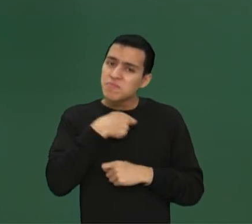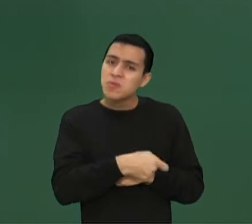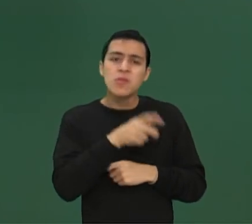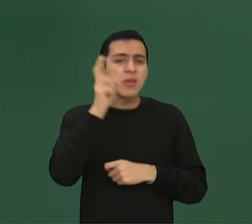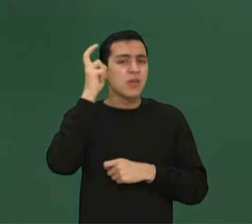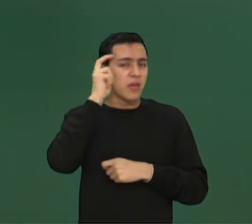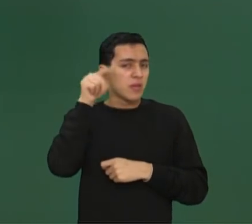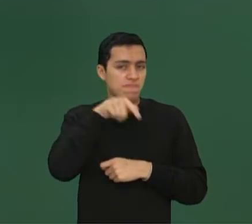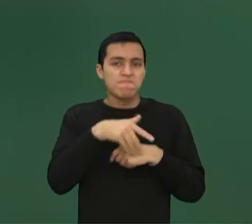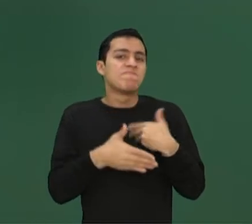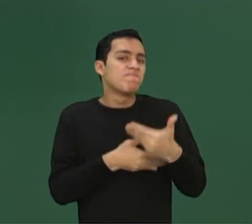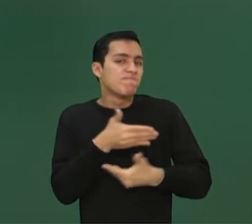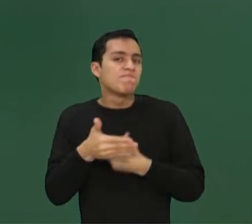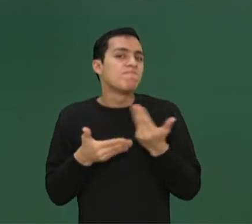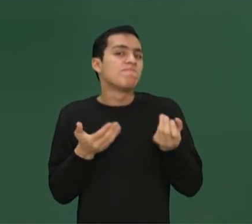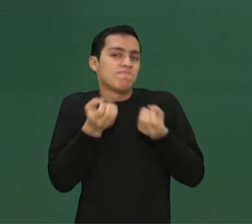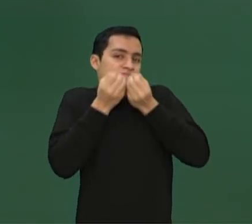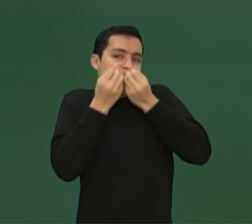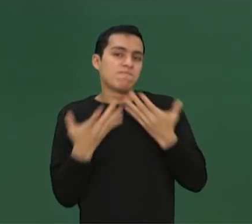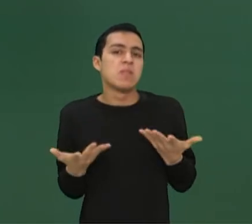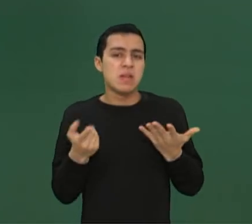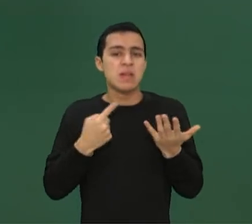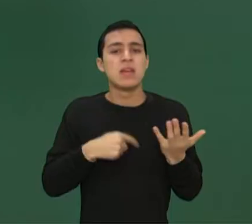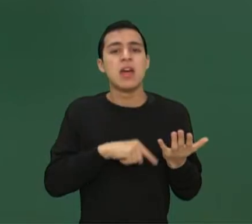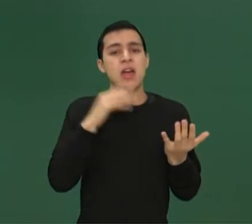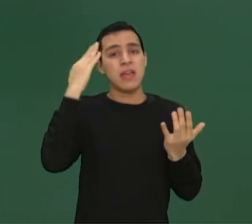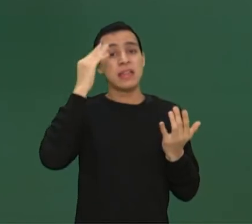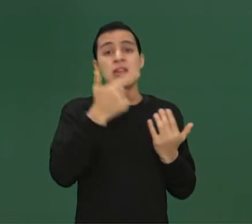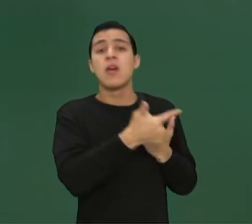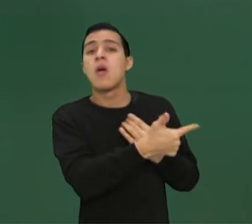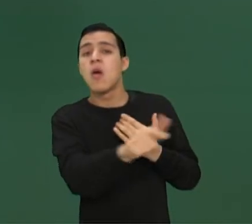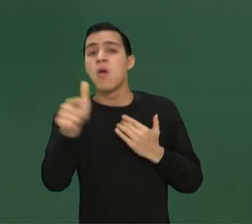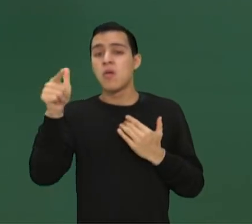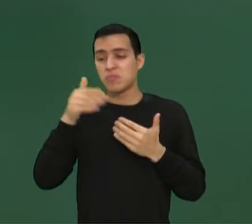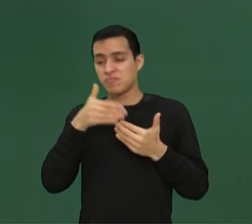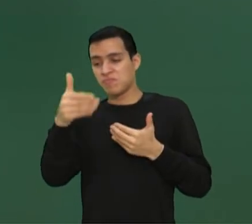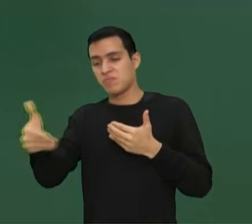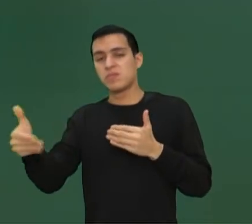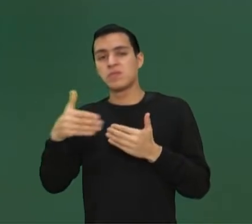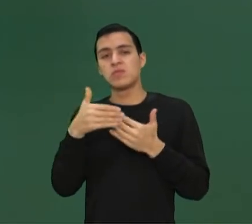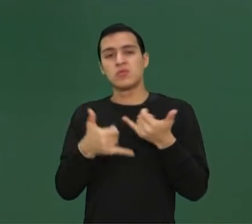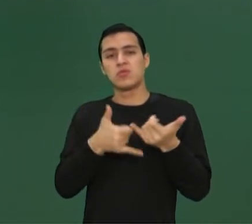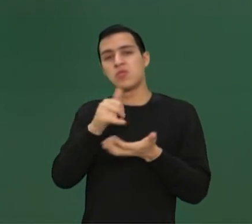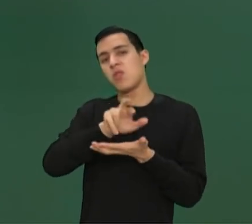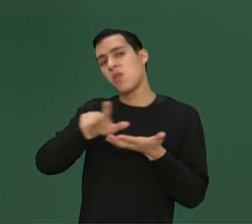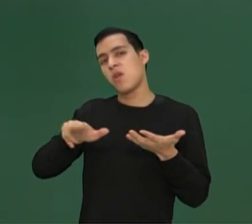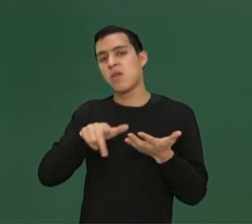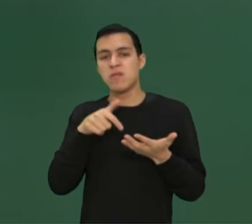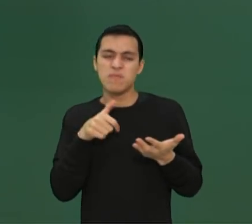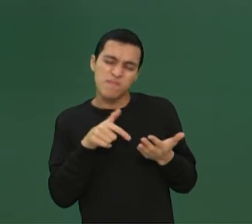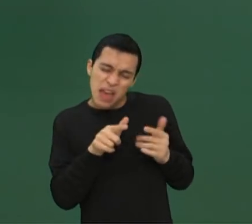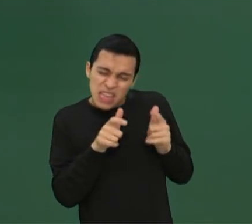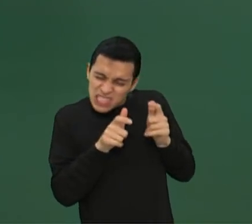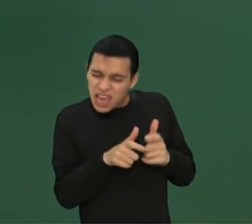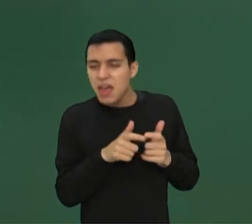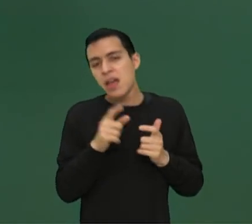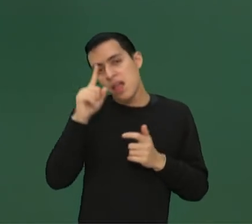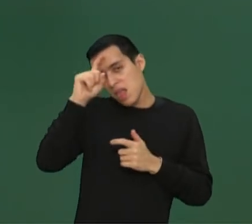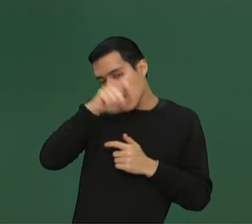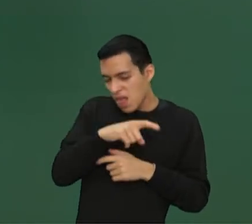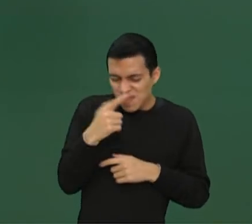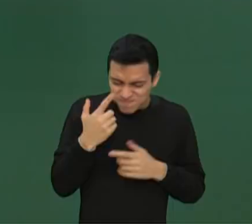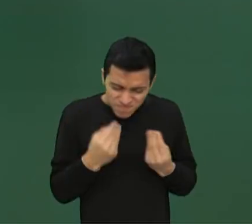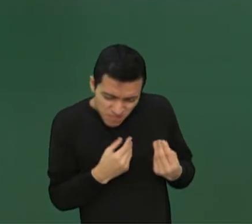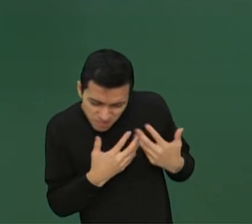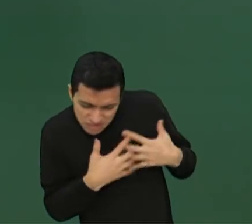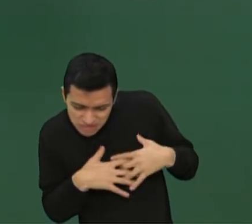sua cultura, né? Para a gente poder entender outros jogos que vêm na sequência dele. Ele é um joguinho mais chato, mais difícil de